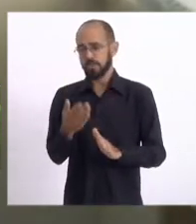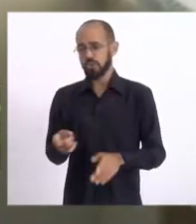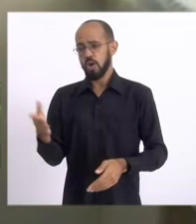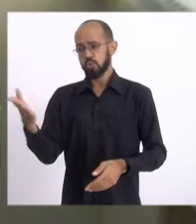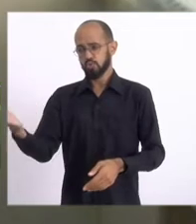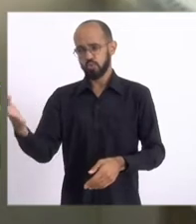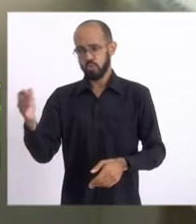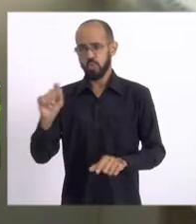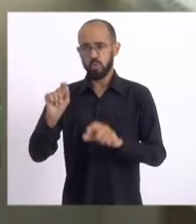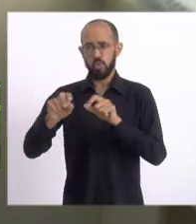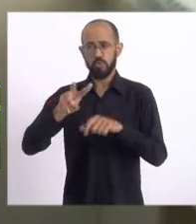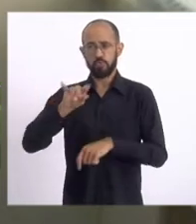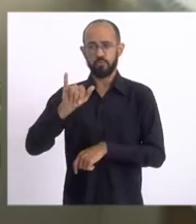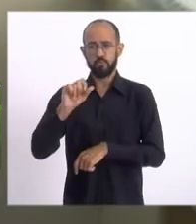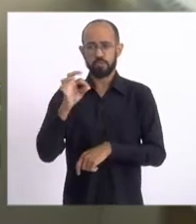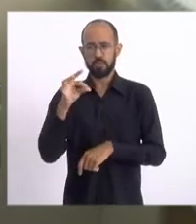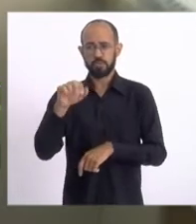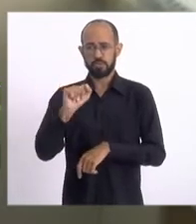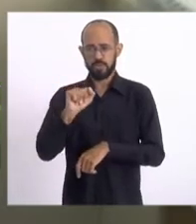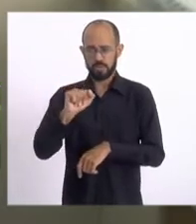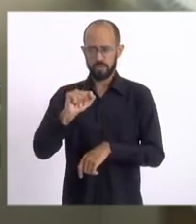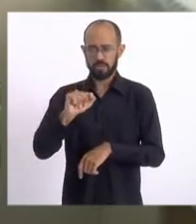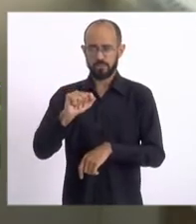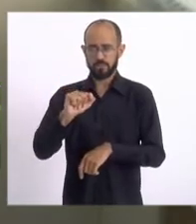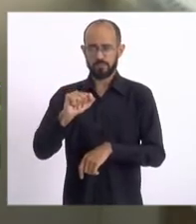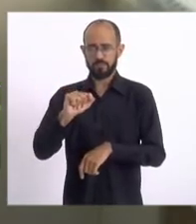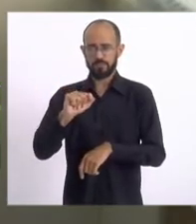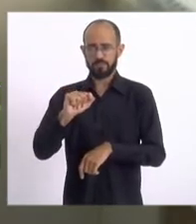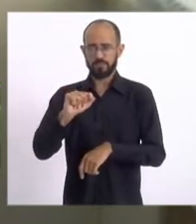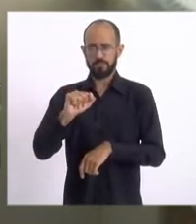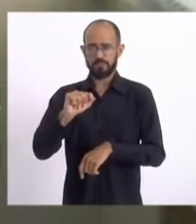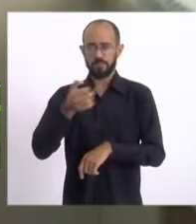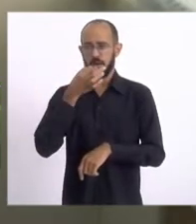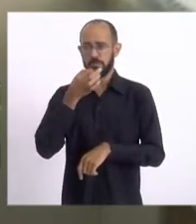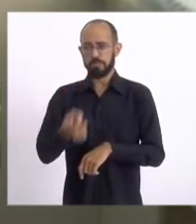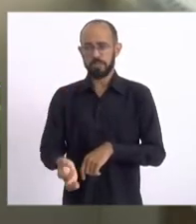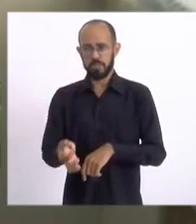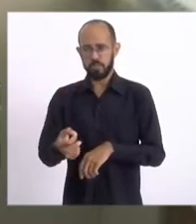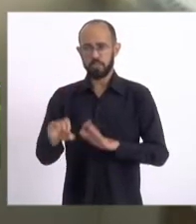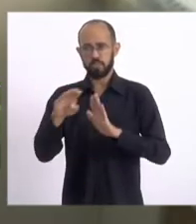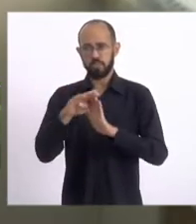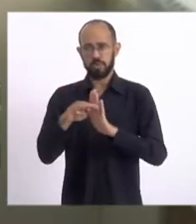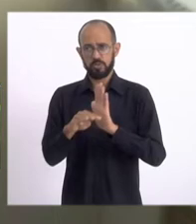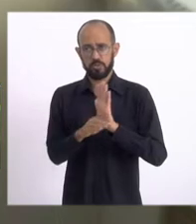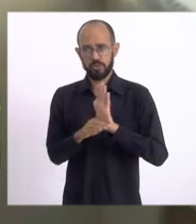Excelência, vista no parecer, no processo, para